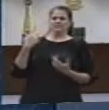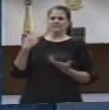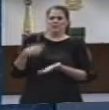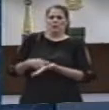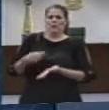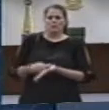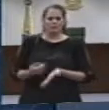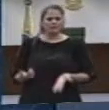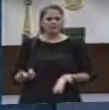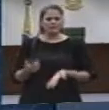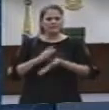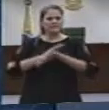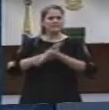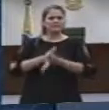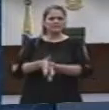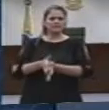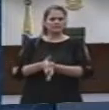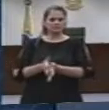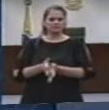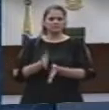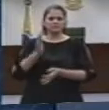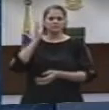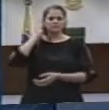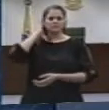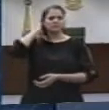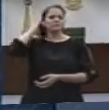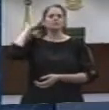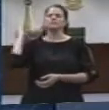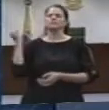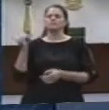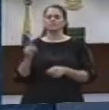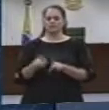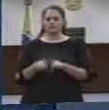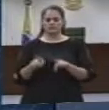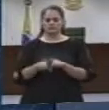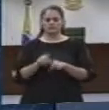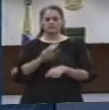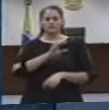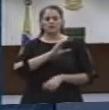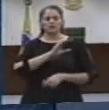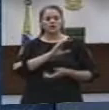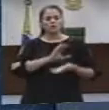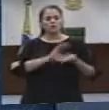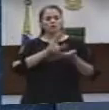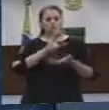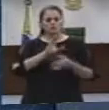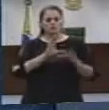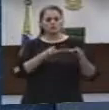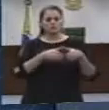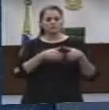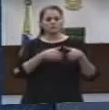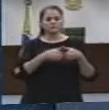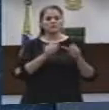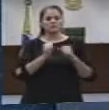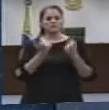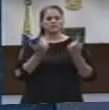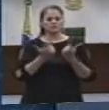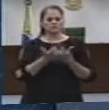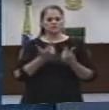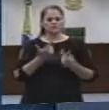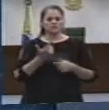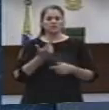pela comissão de combate à intolerância religiosa racismo da Assembleia Legislativa que eu